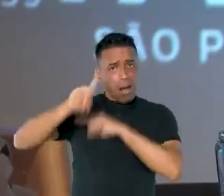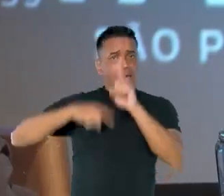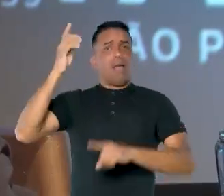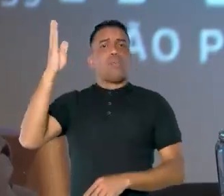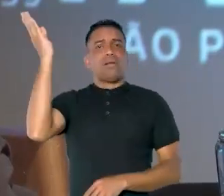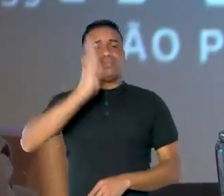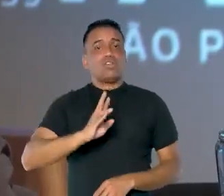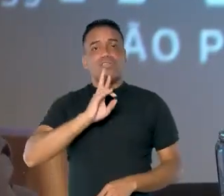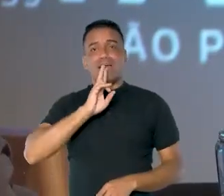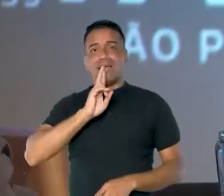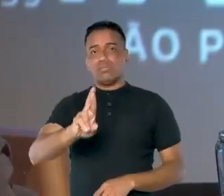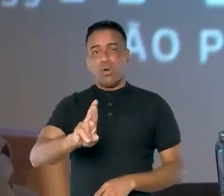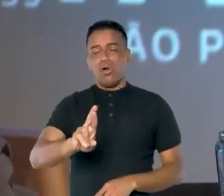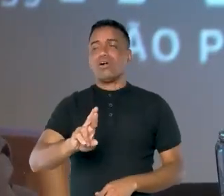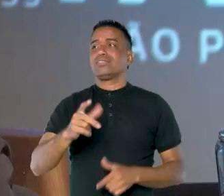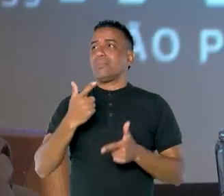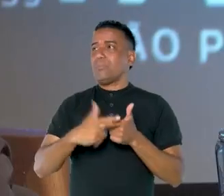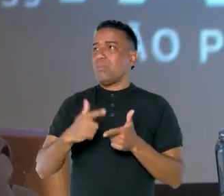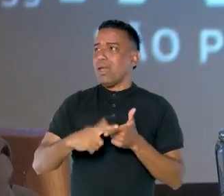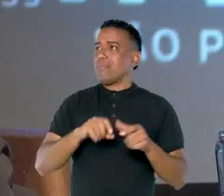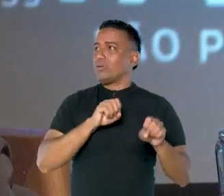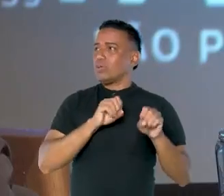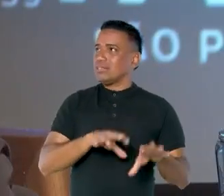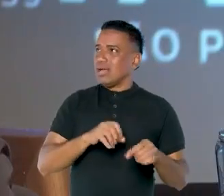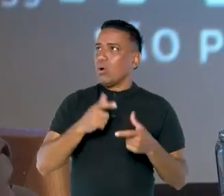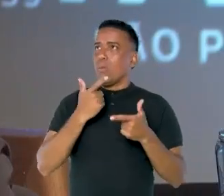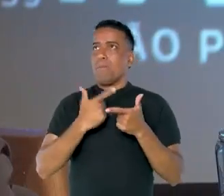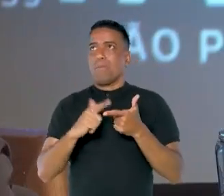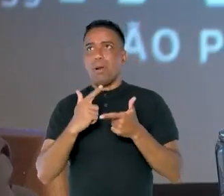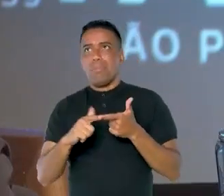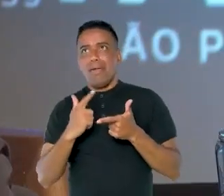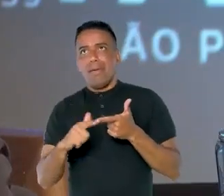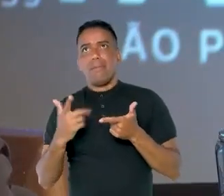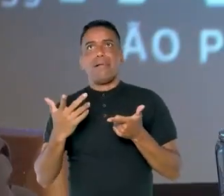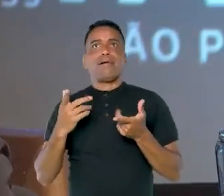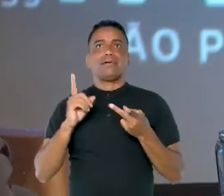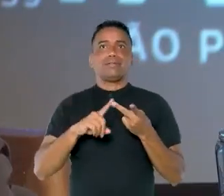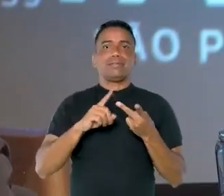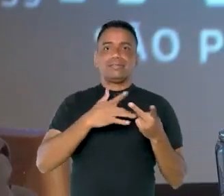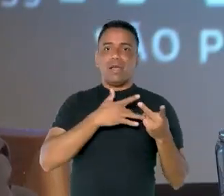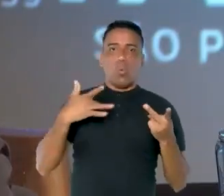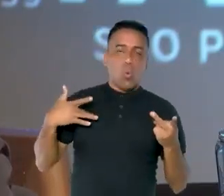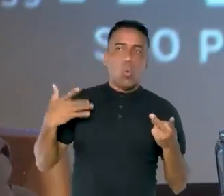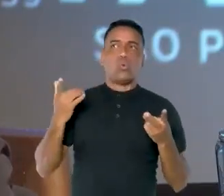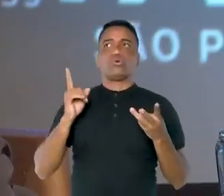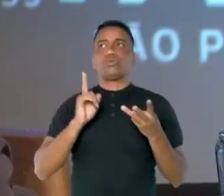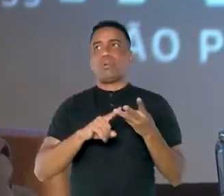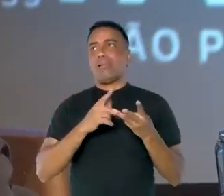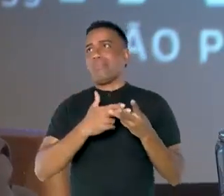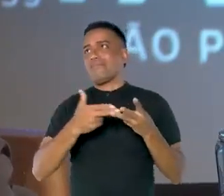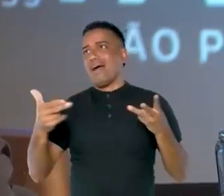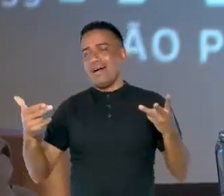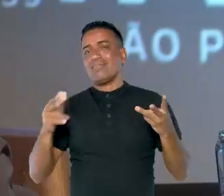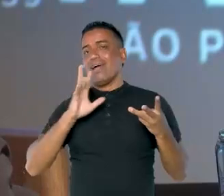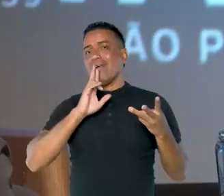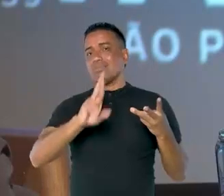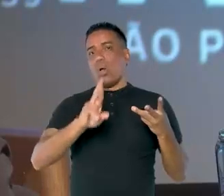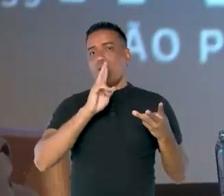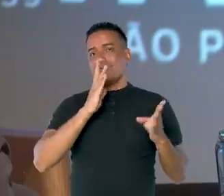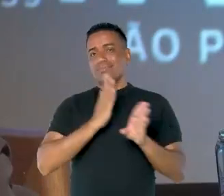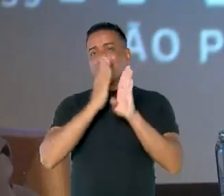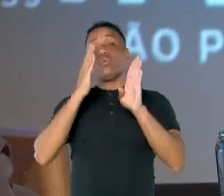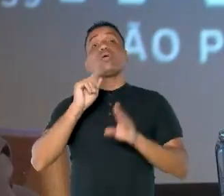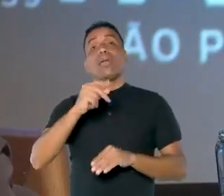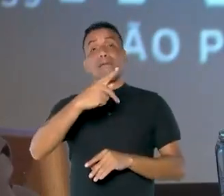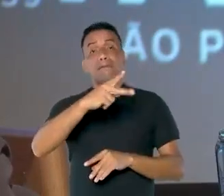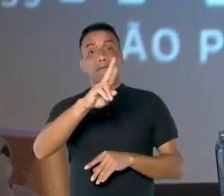o problema da educação, vai resolver o problema da saúde, tudo isso vai ser resolvido pelo